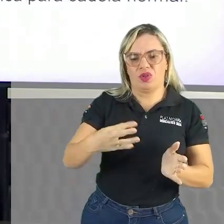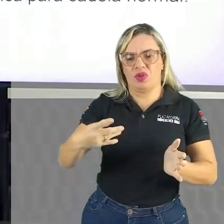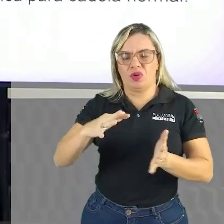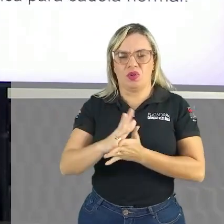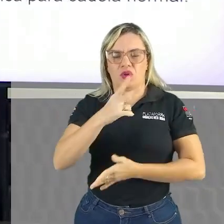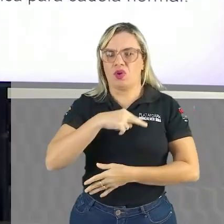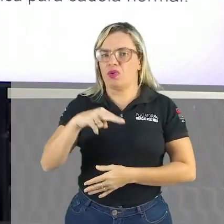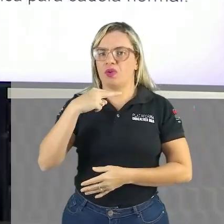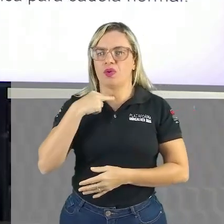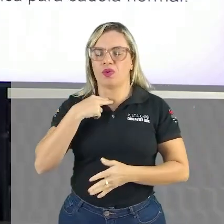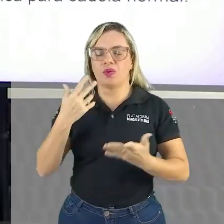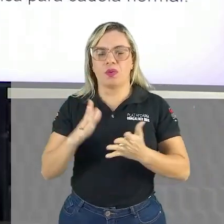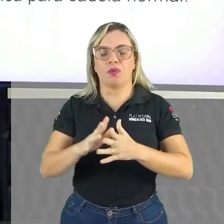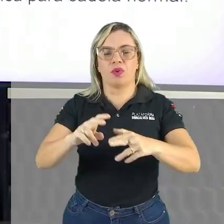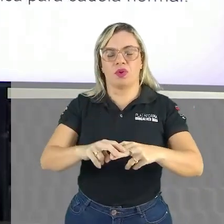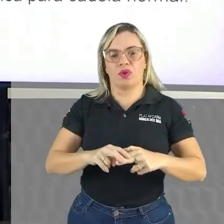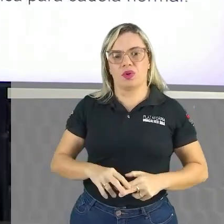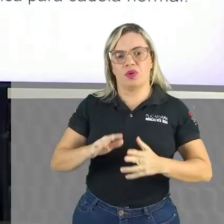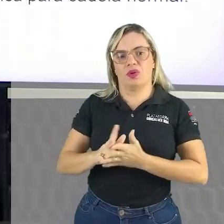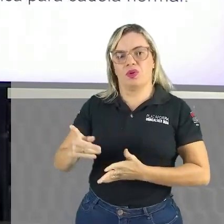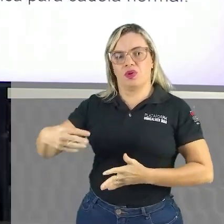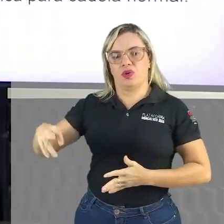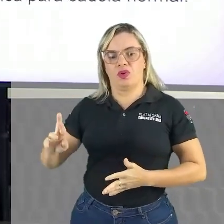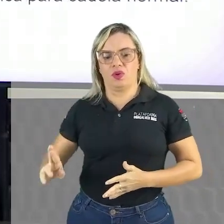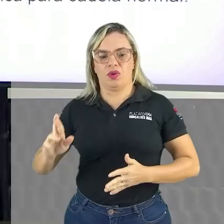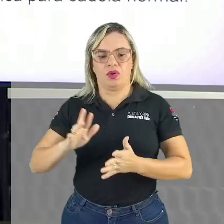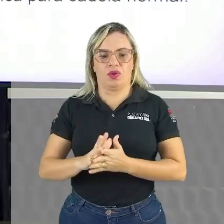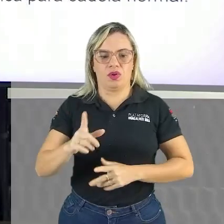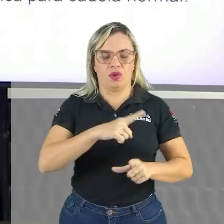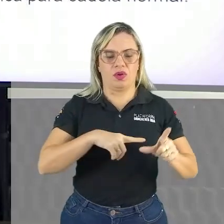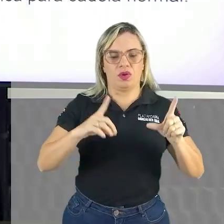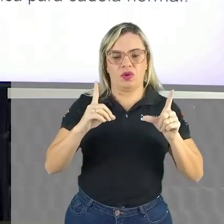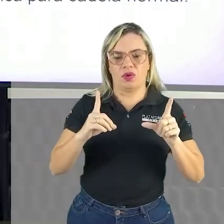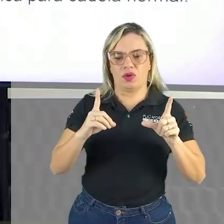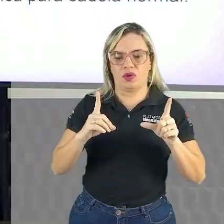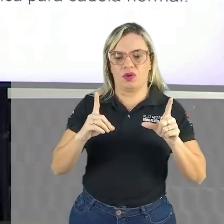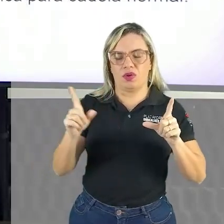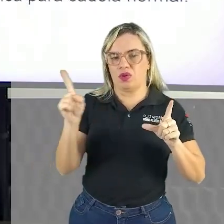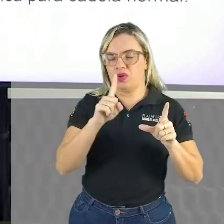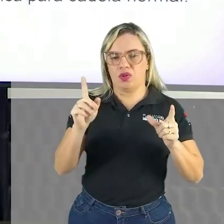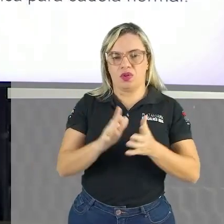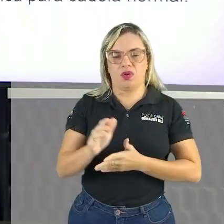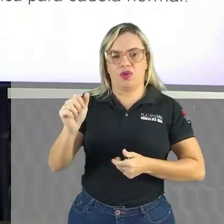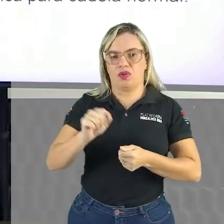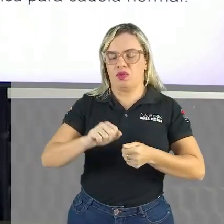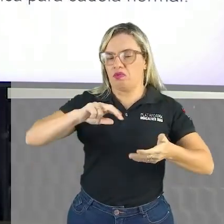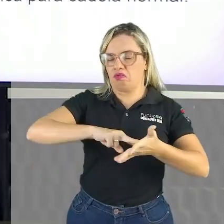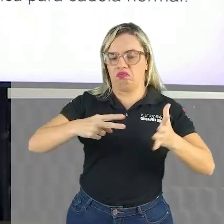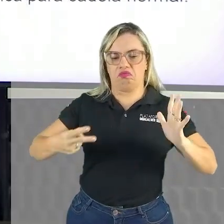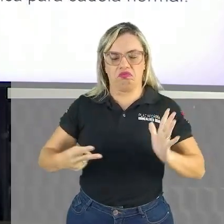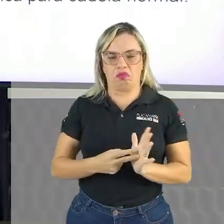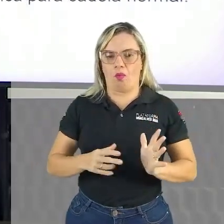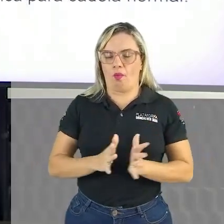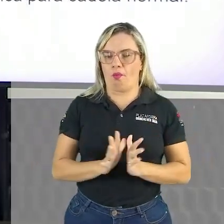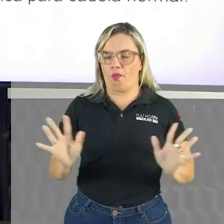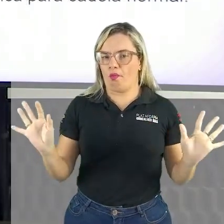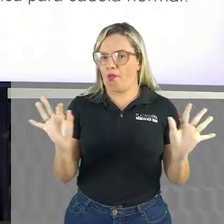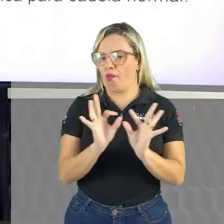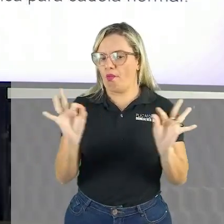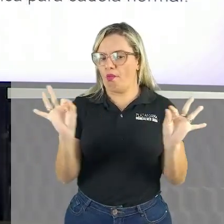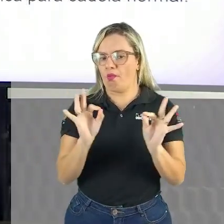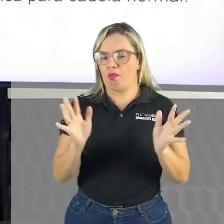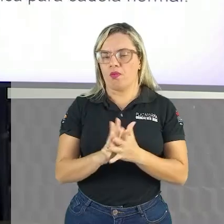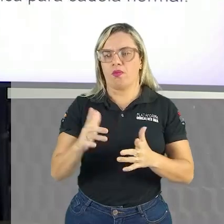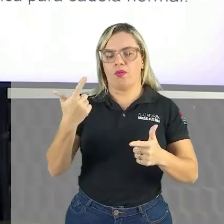polar. Alterar o grupo aniônico para um grupo catiônico não faz sentido ali, tá? Nenhum para mim.